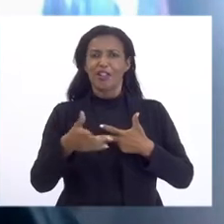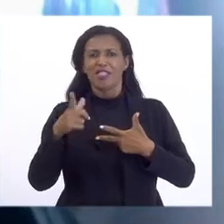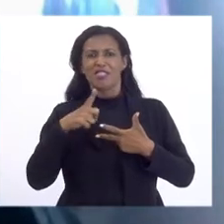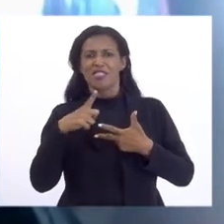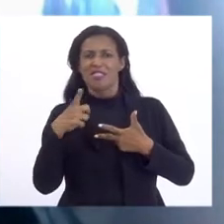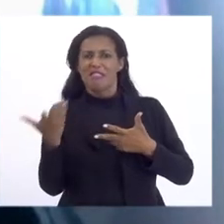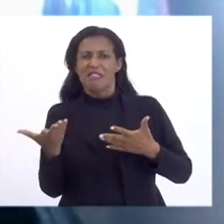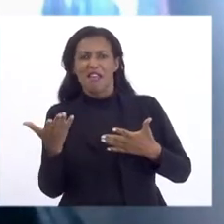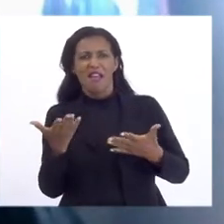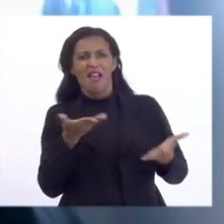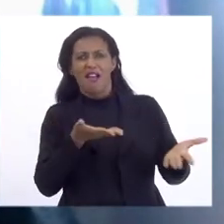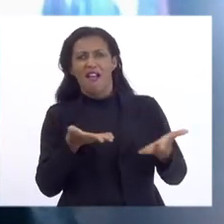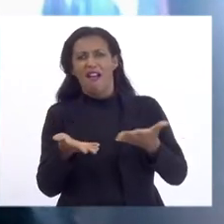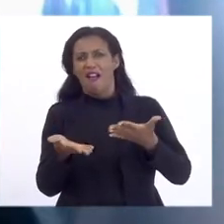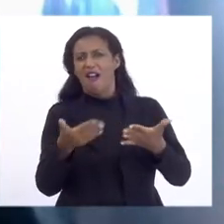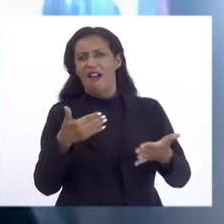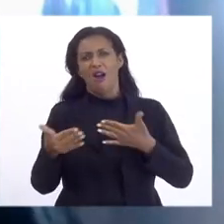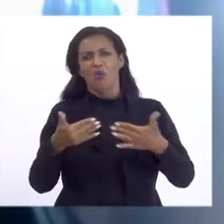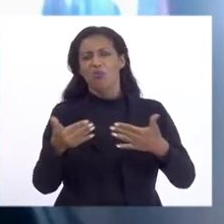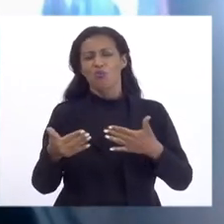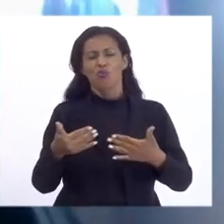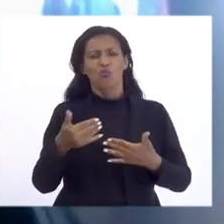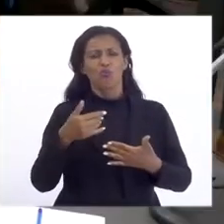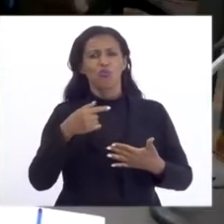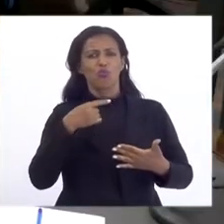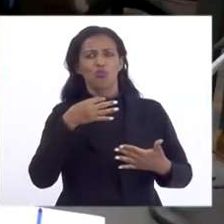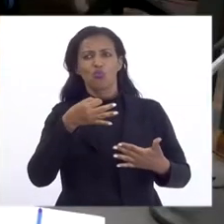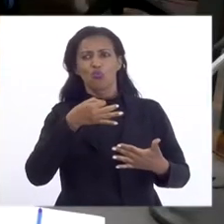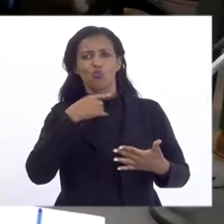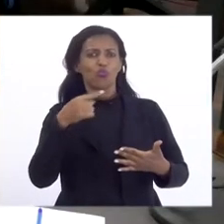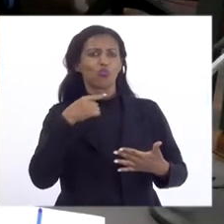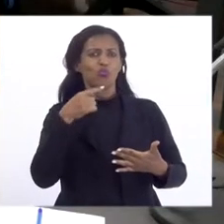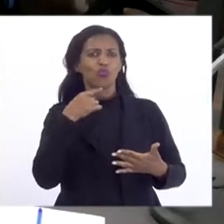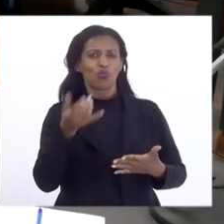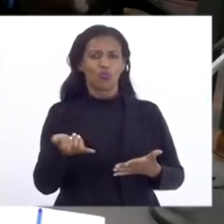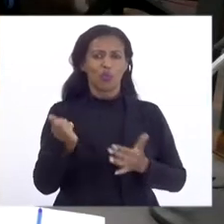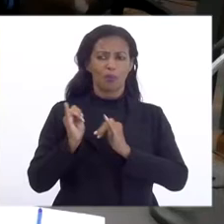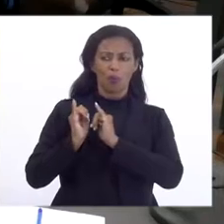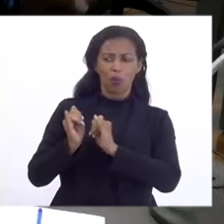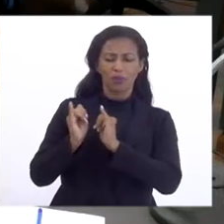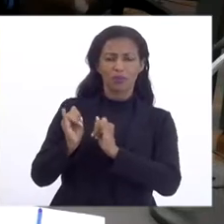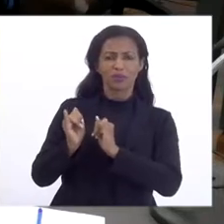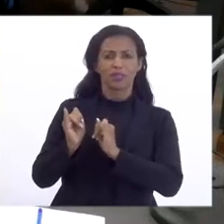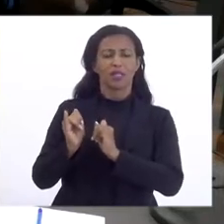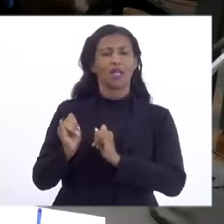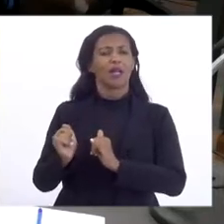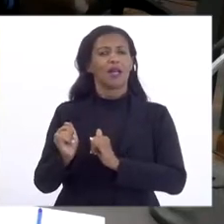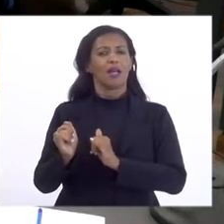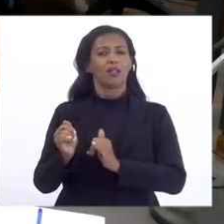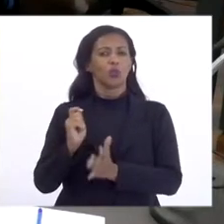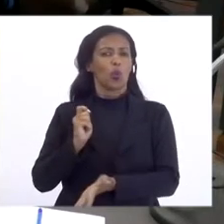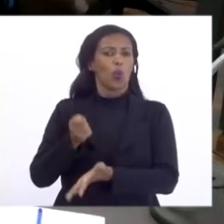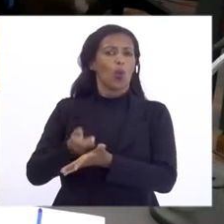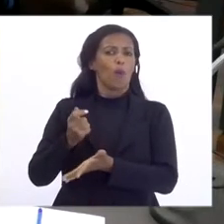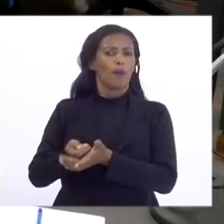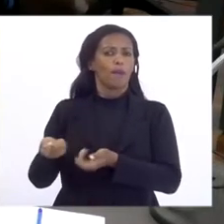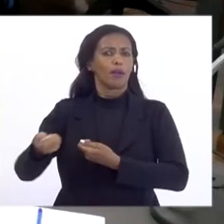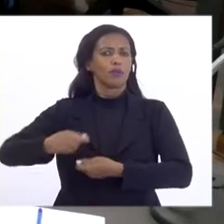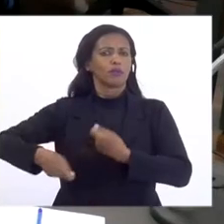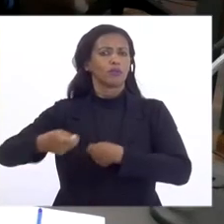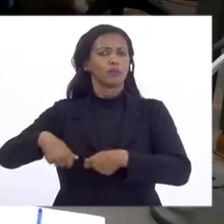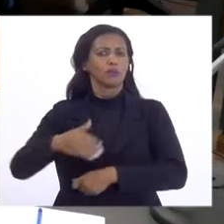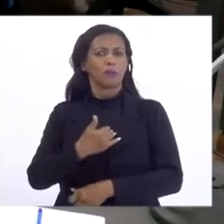algum óbice que adotar material publicitário, informativo ou de cobrança produzido pela Administração Pública